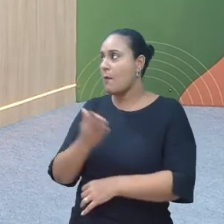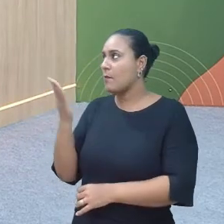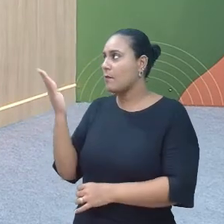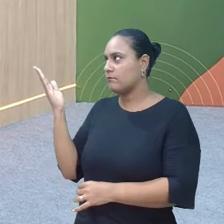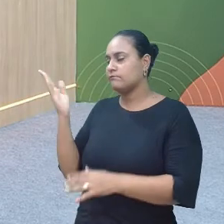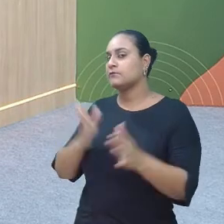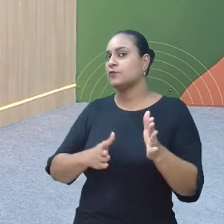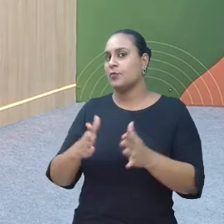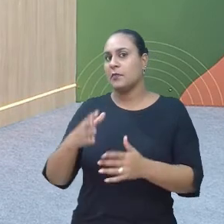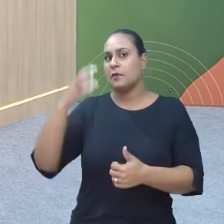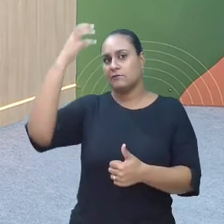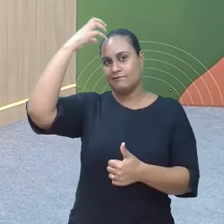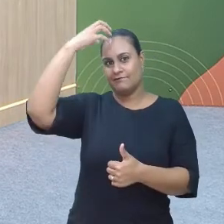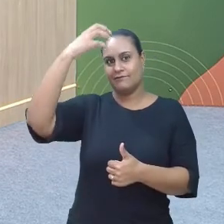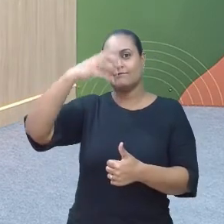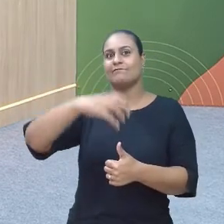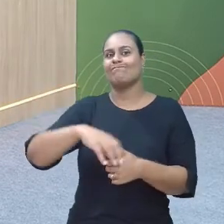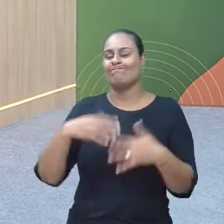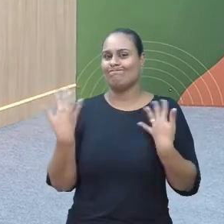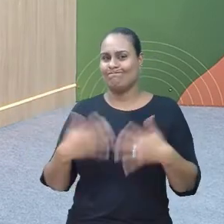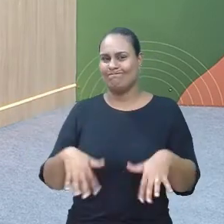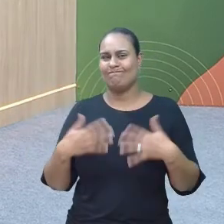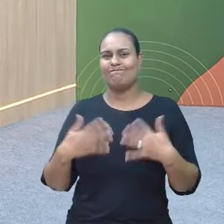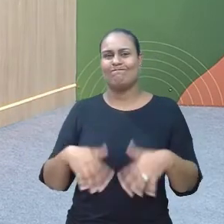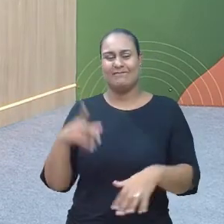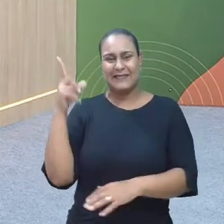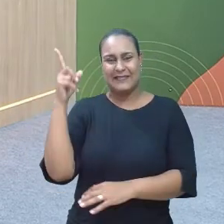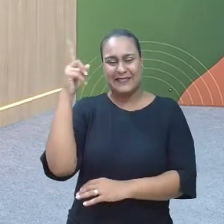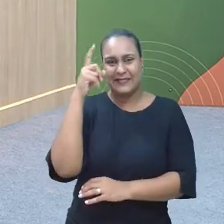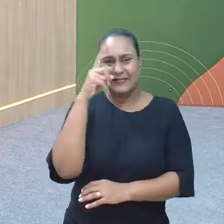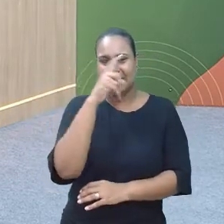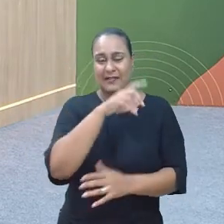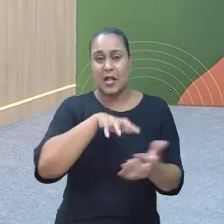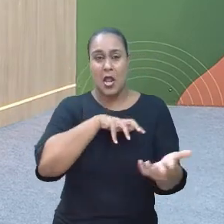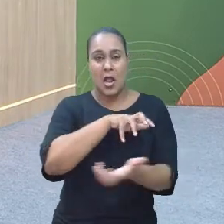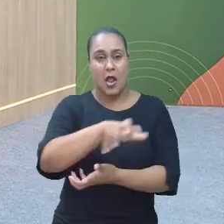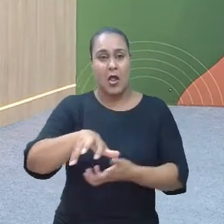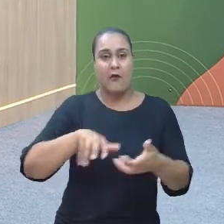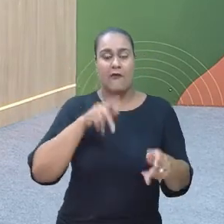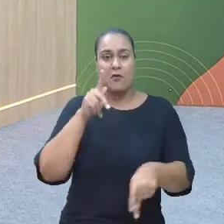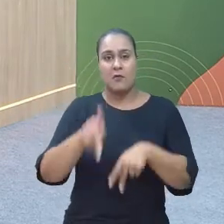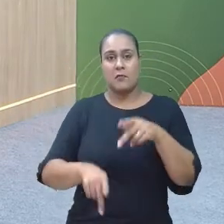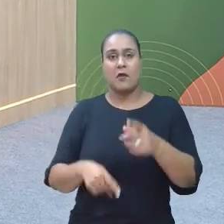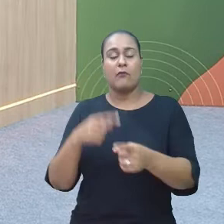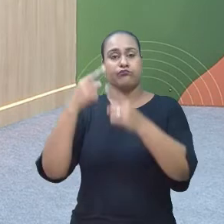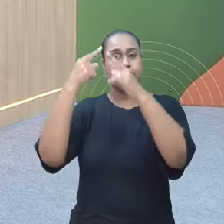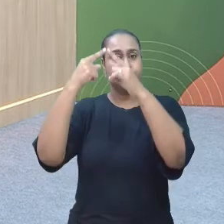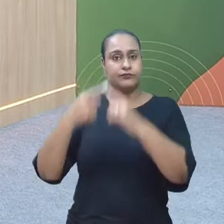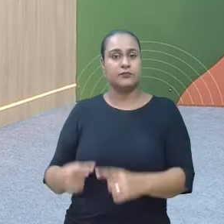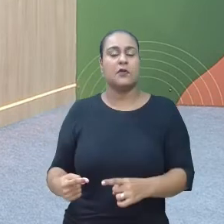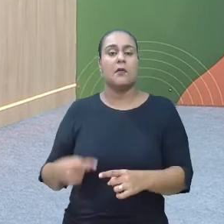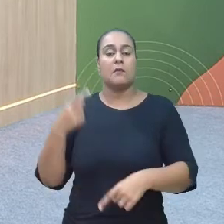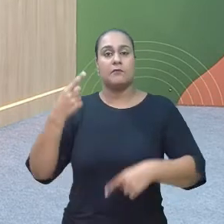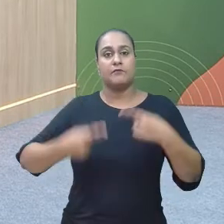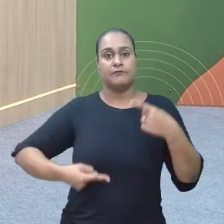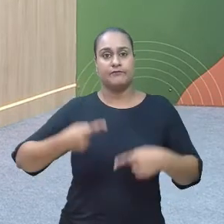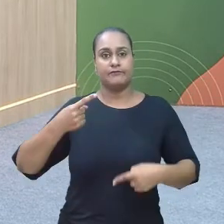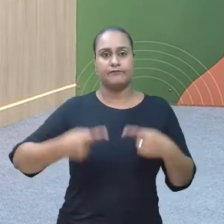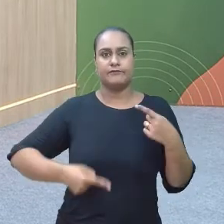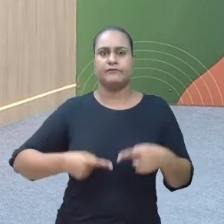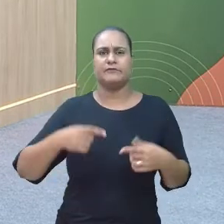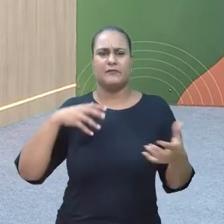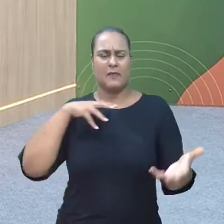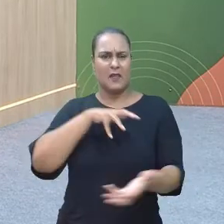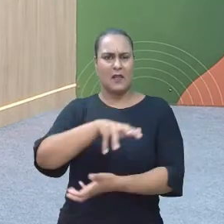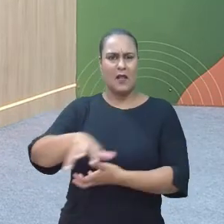nesse período regencial, foi muito complicado, né, com revoltas populares, disputas políticas, tá certo? Né, revoltas